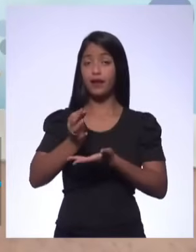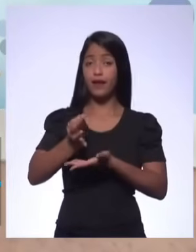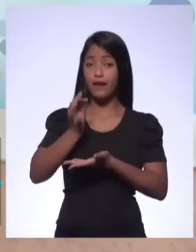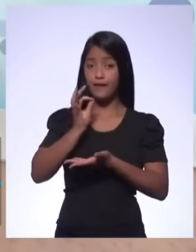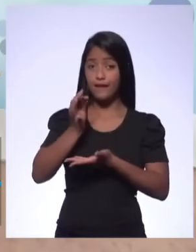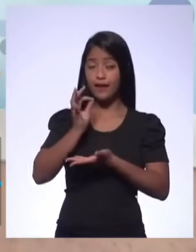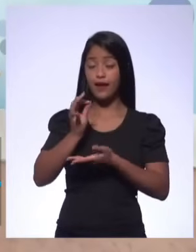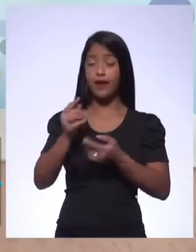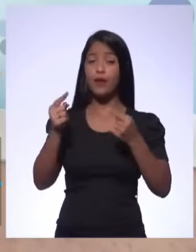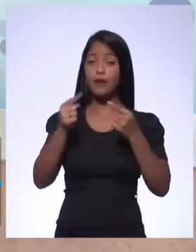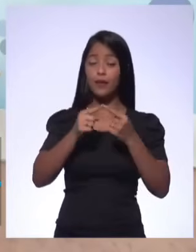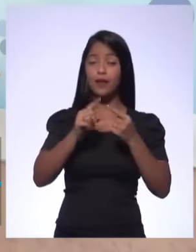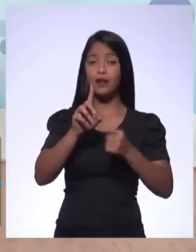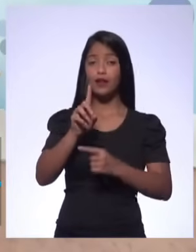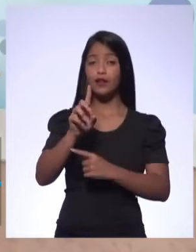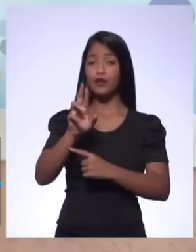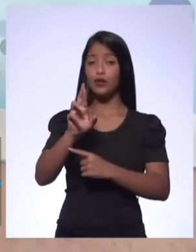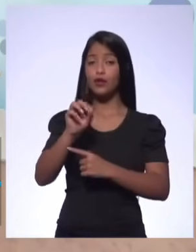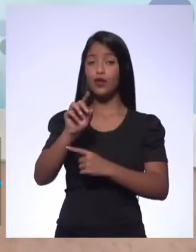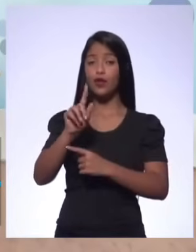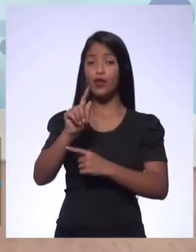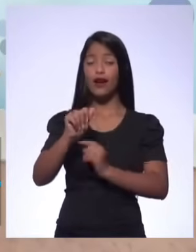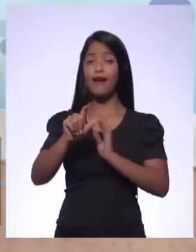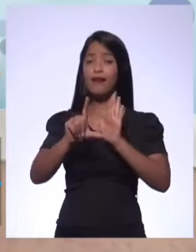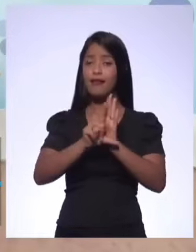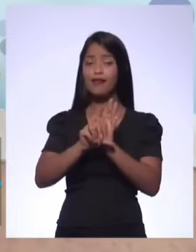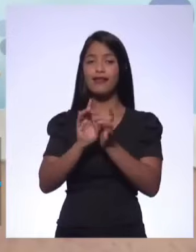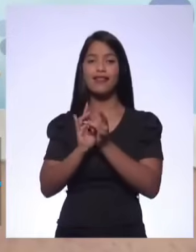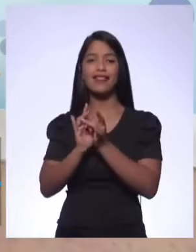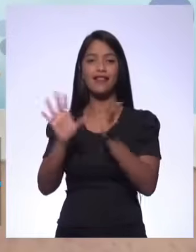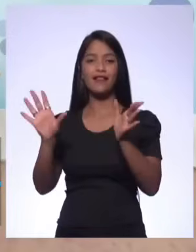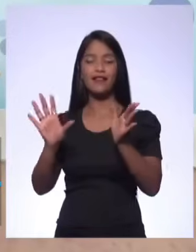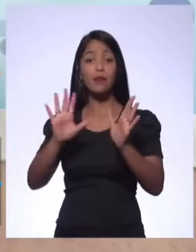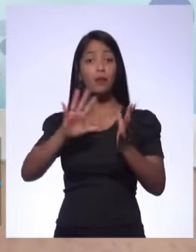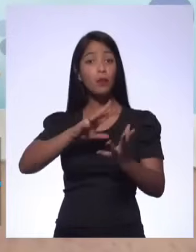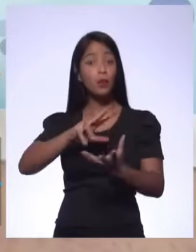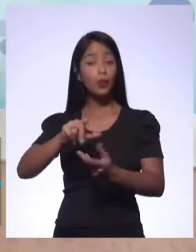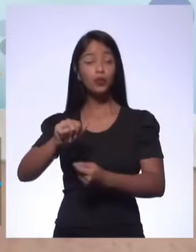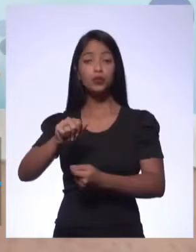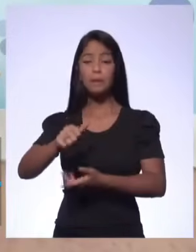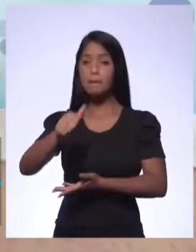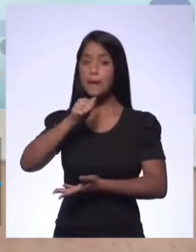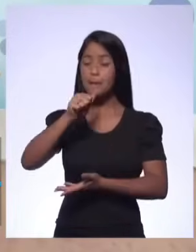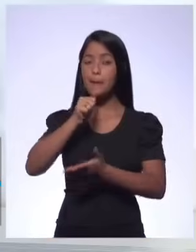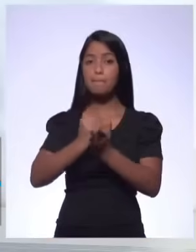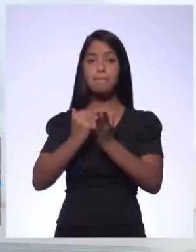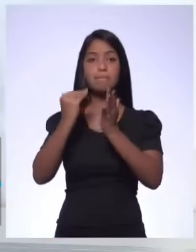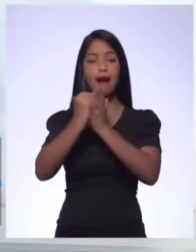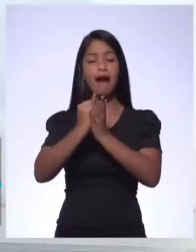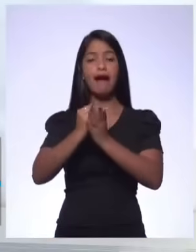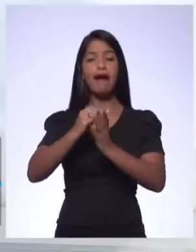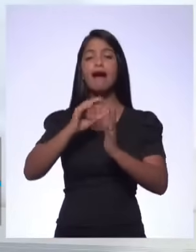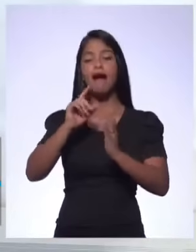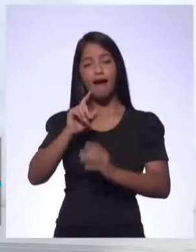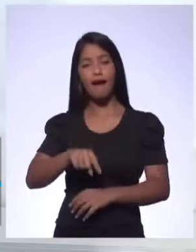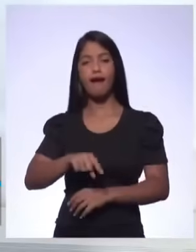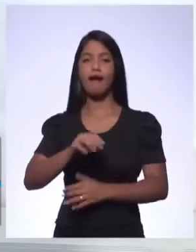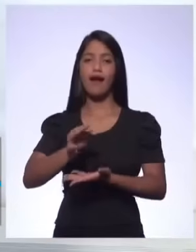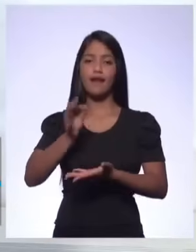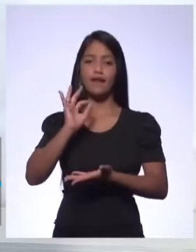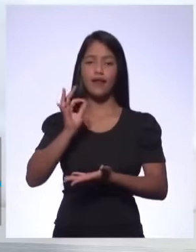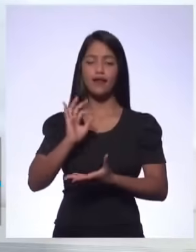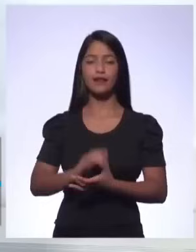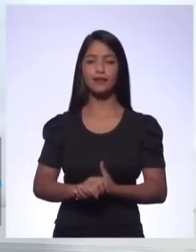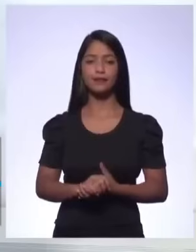considerada a droga lícita mais consumida no mundo. Olha aí. Legal essa informação. Muito bem. Então, gente, a gente só